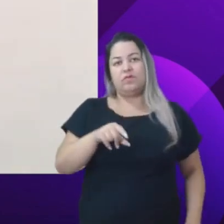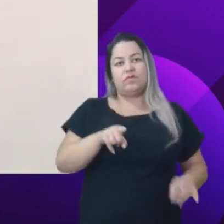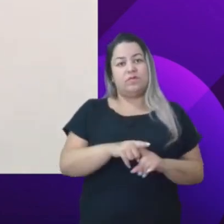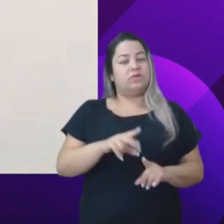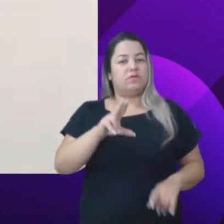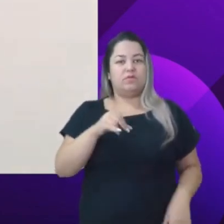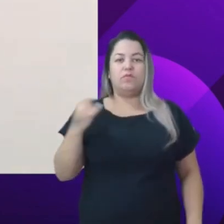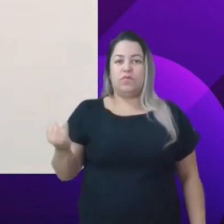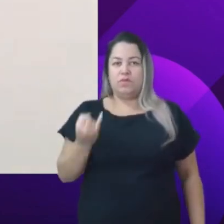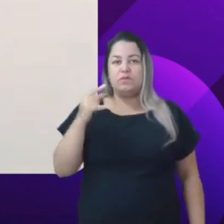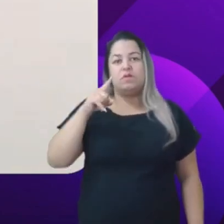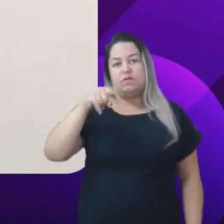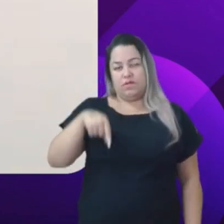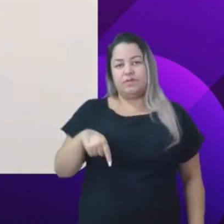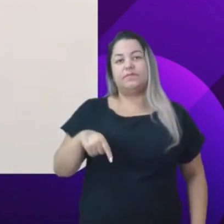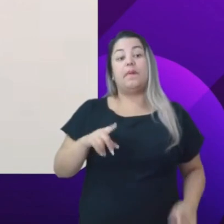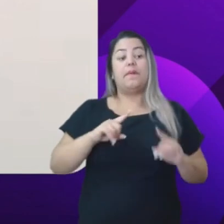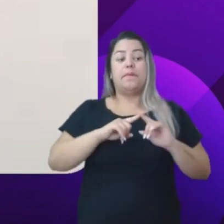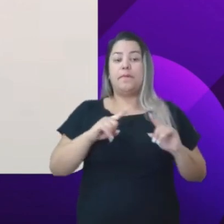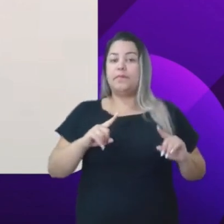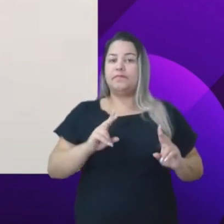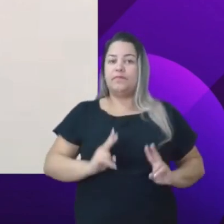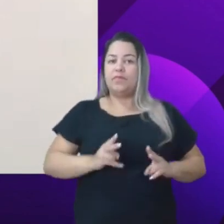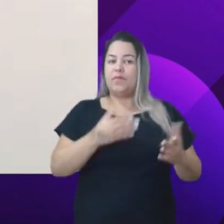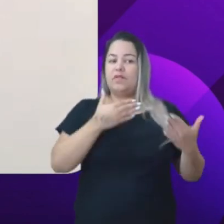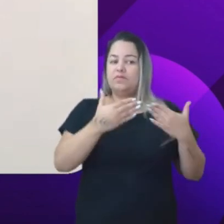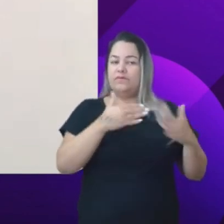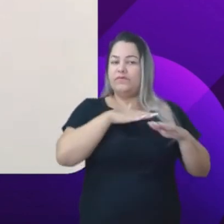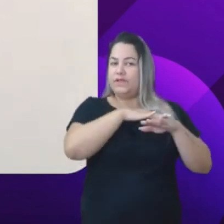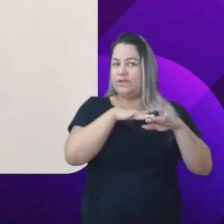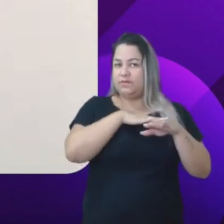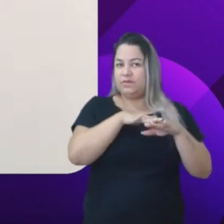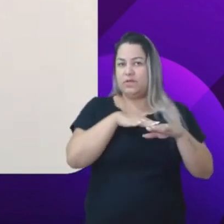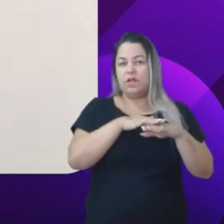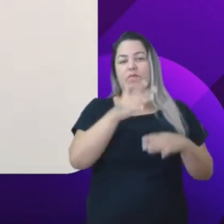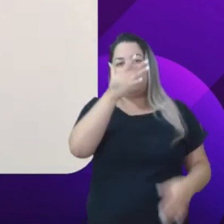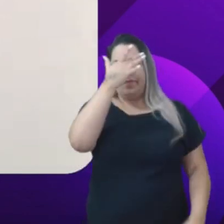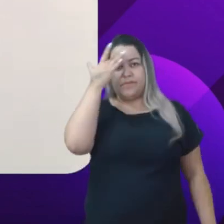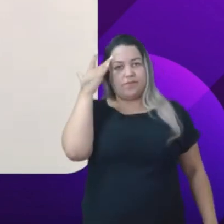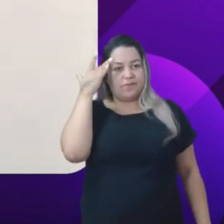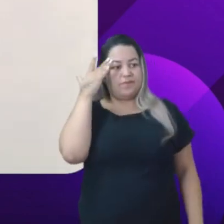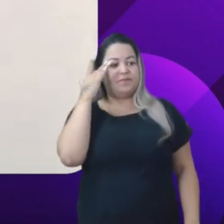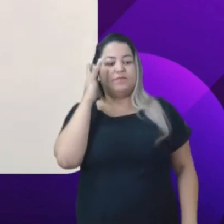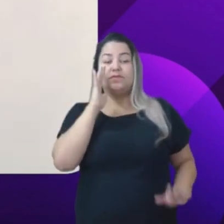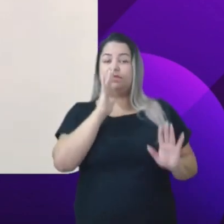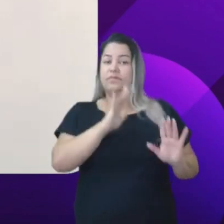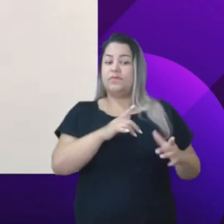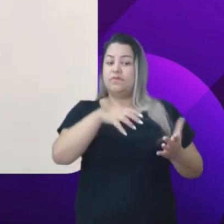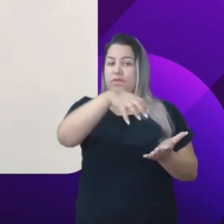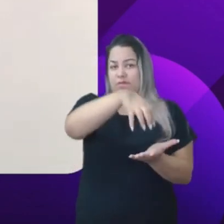são importantes, elas são importantes, mas nem sempre elas dialogam, né, com as pessoas que estão ali naquele